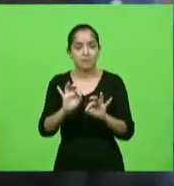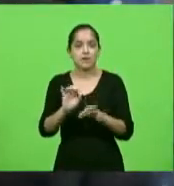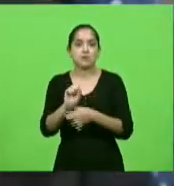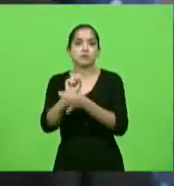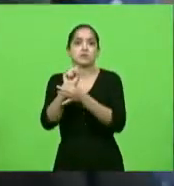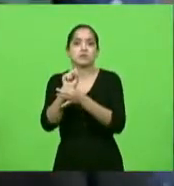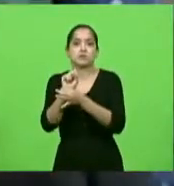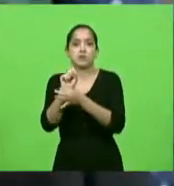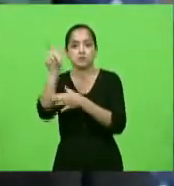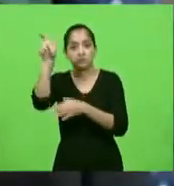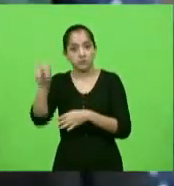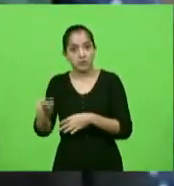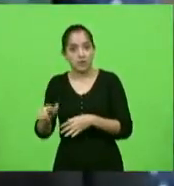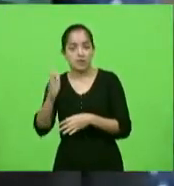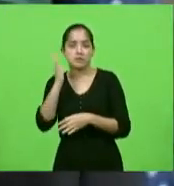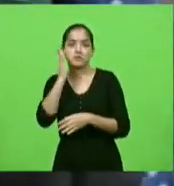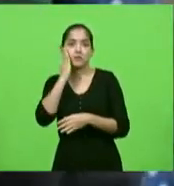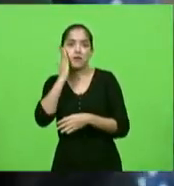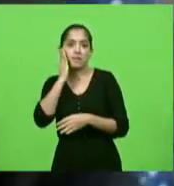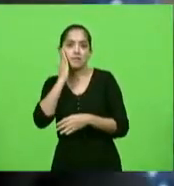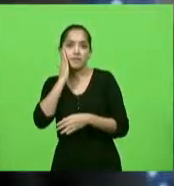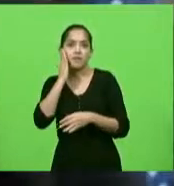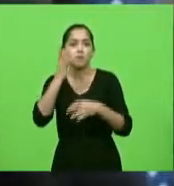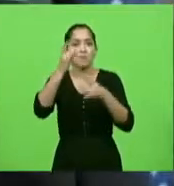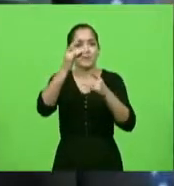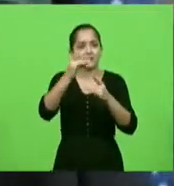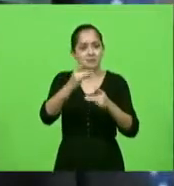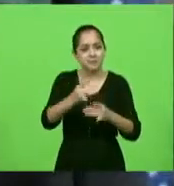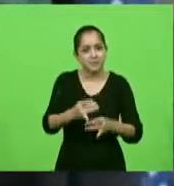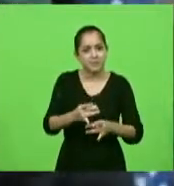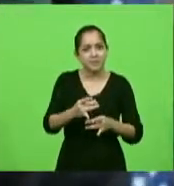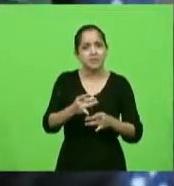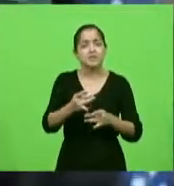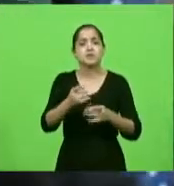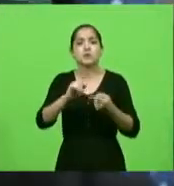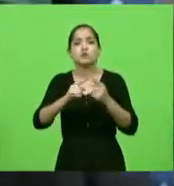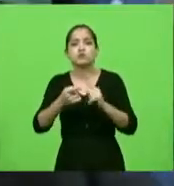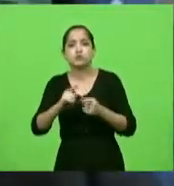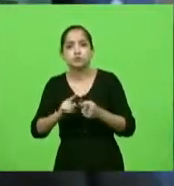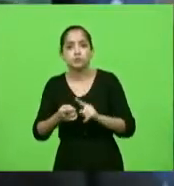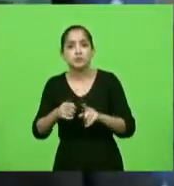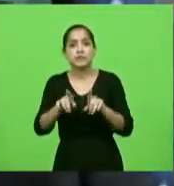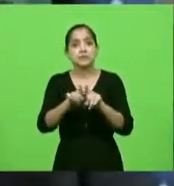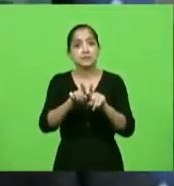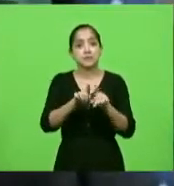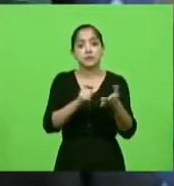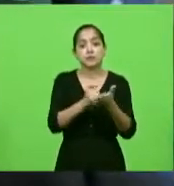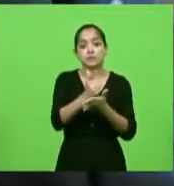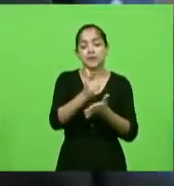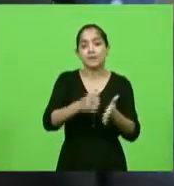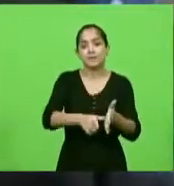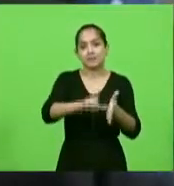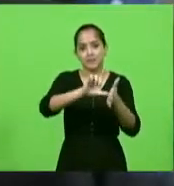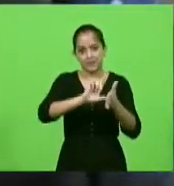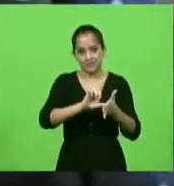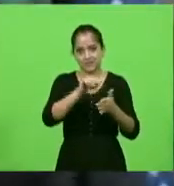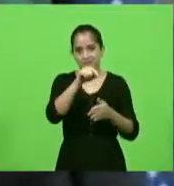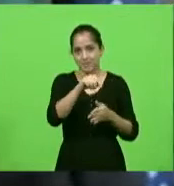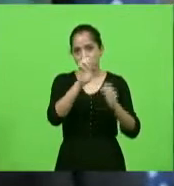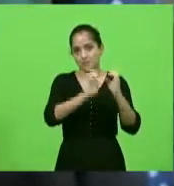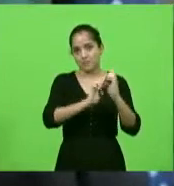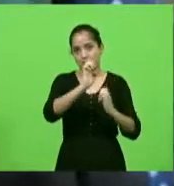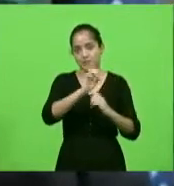Silva tivesse ciência de aspectos mais específicos da negociação e do subconsequente pagamento antecipado à empresa